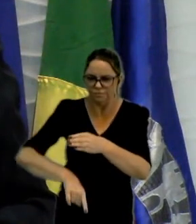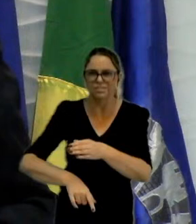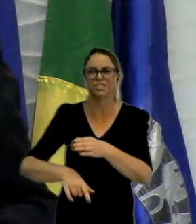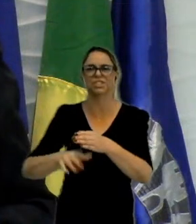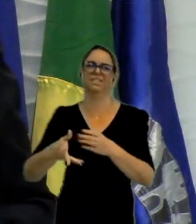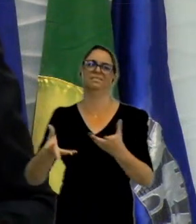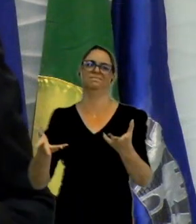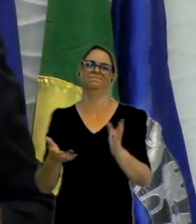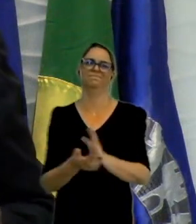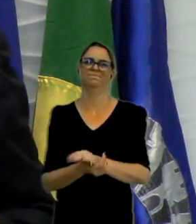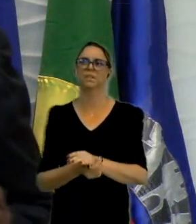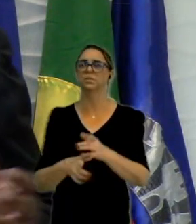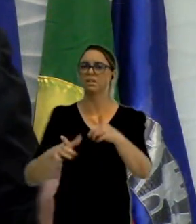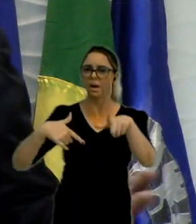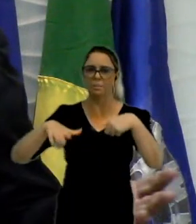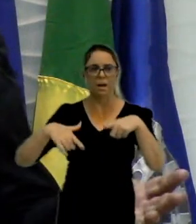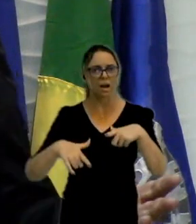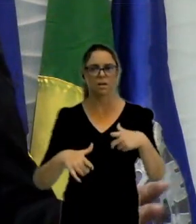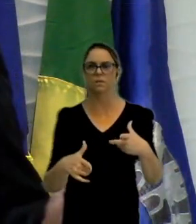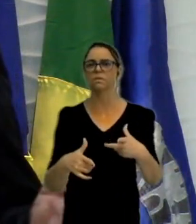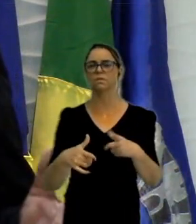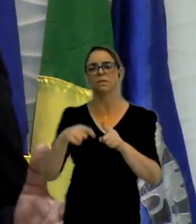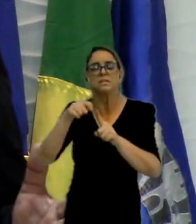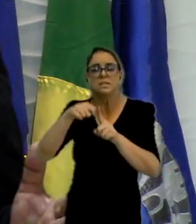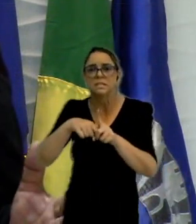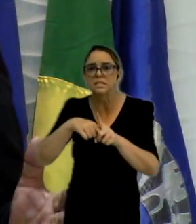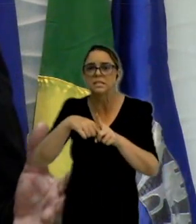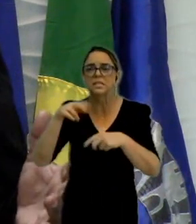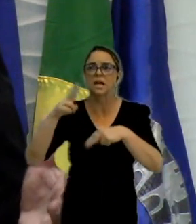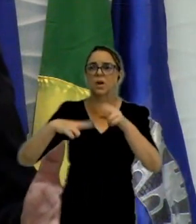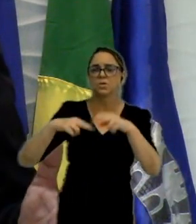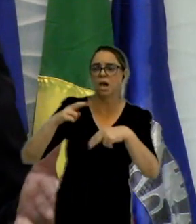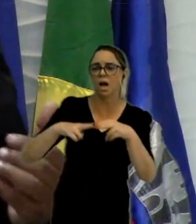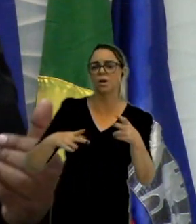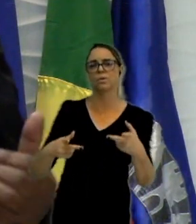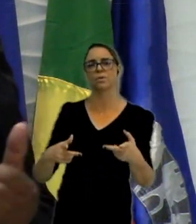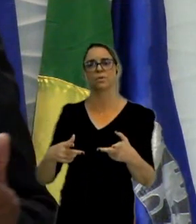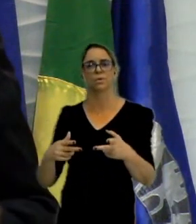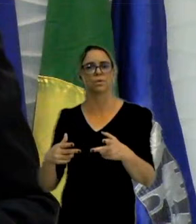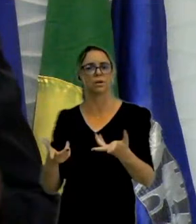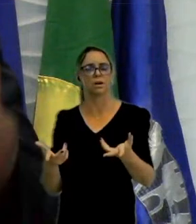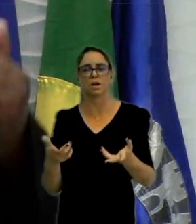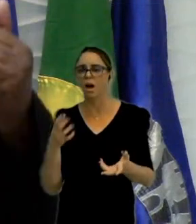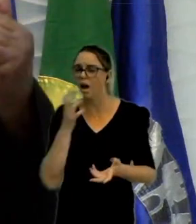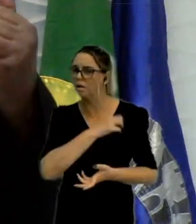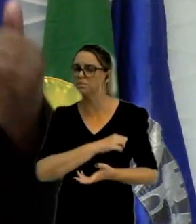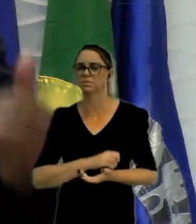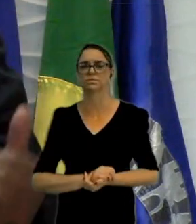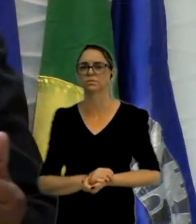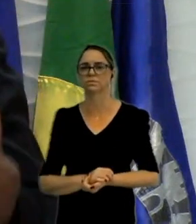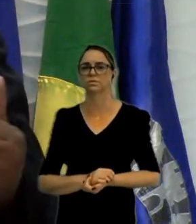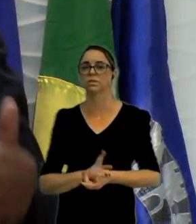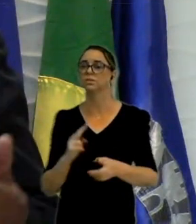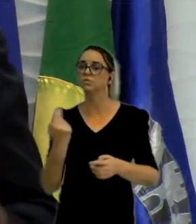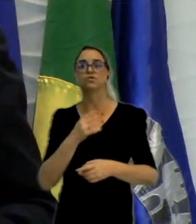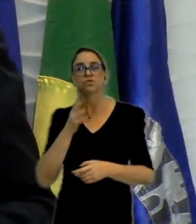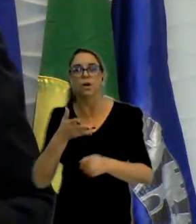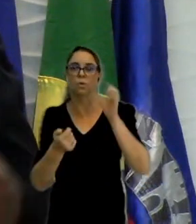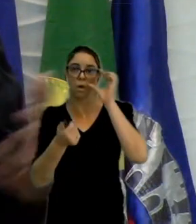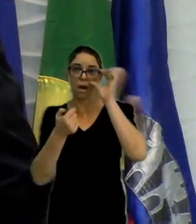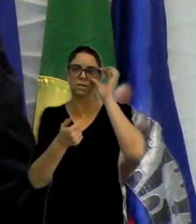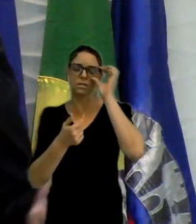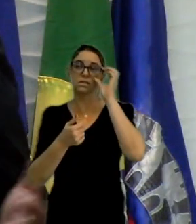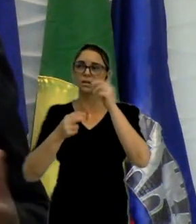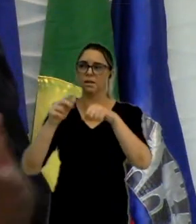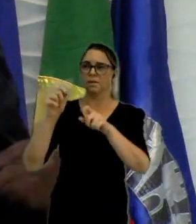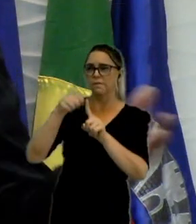E são serviços que tem que ser feito até o São João. Nós estamos nos aproximando do São João, que é a